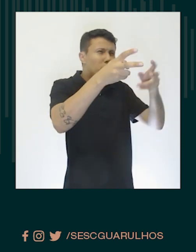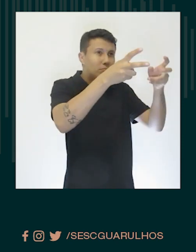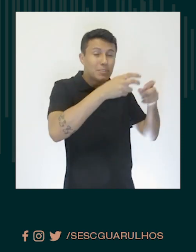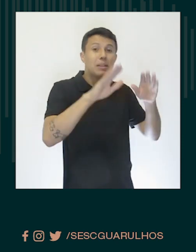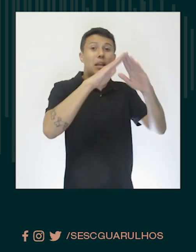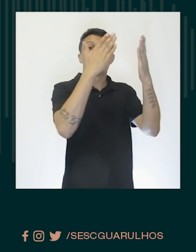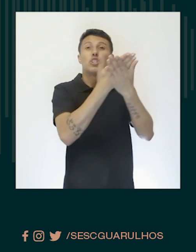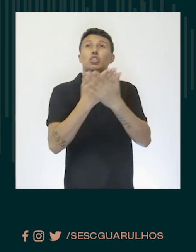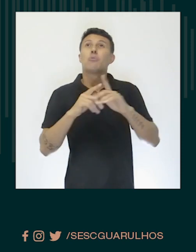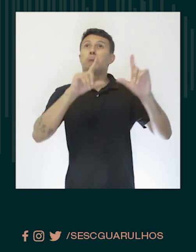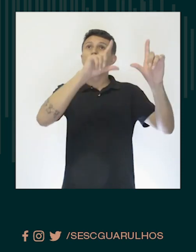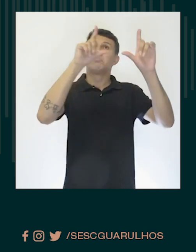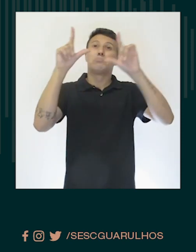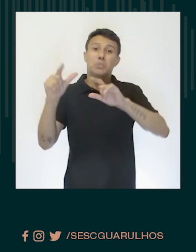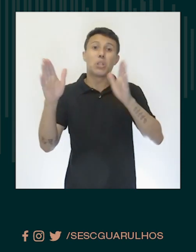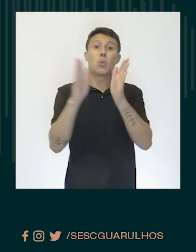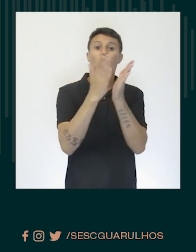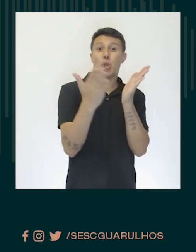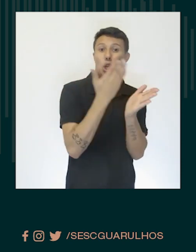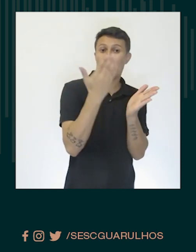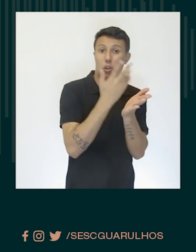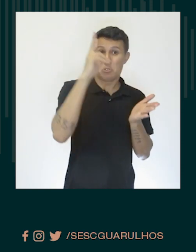vão estar nos livros de história, elas vão estar